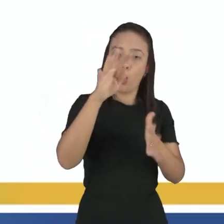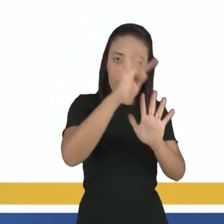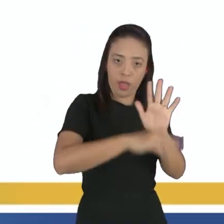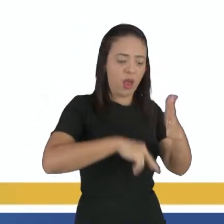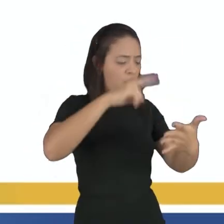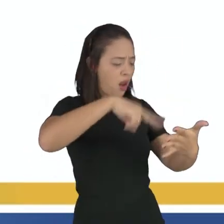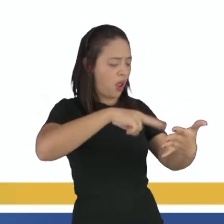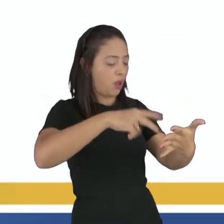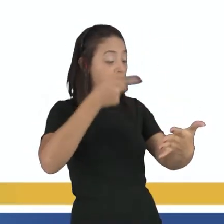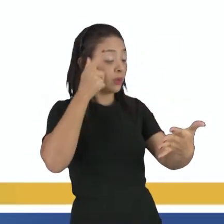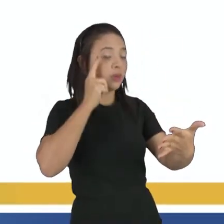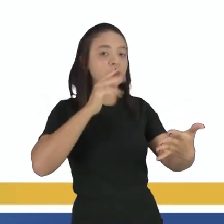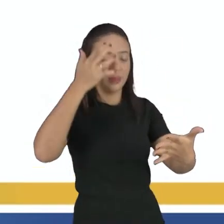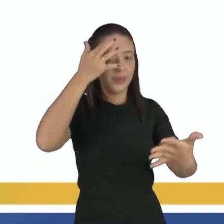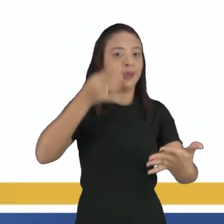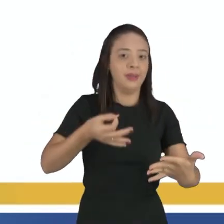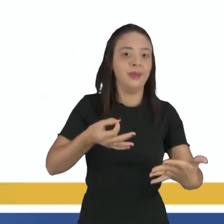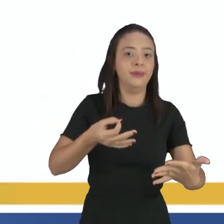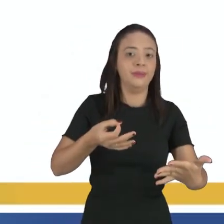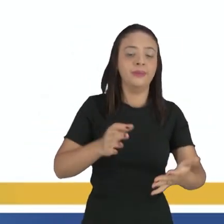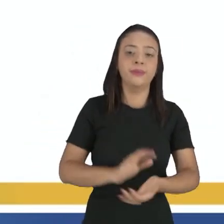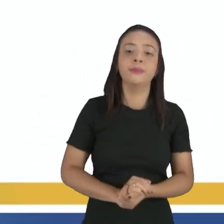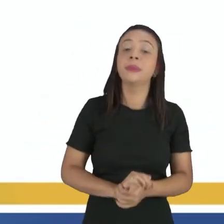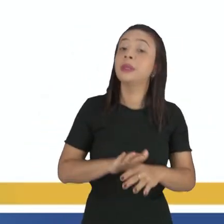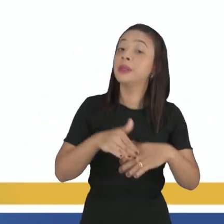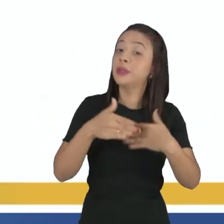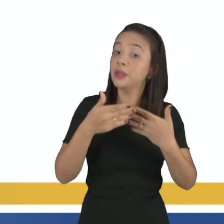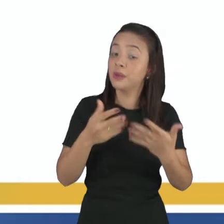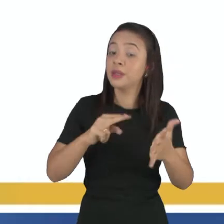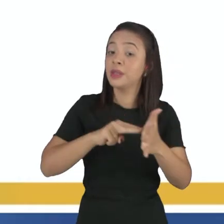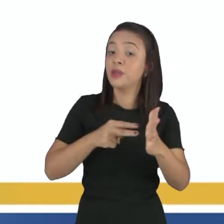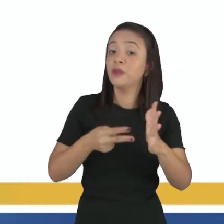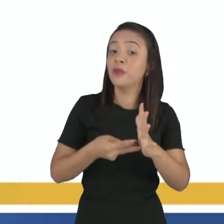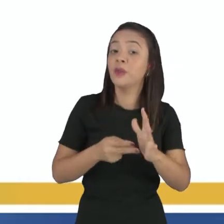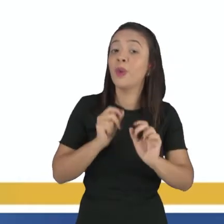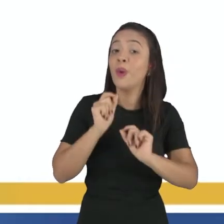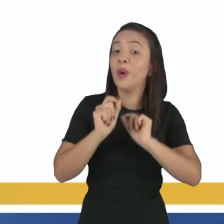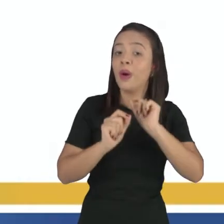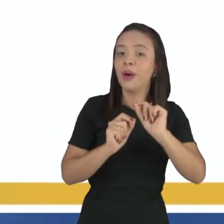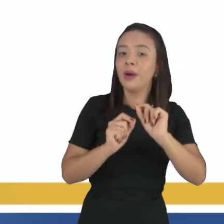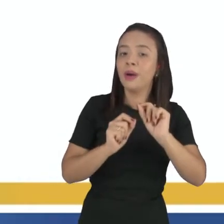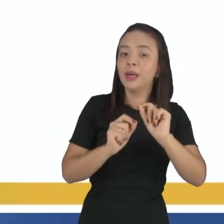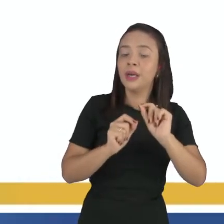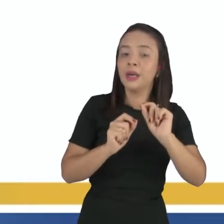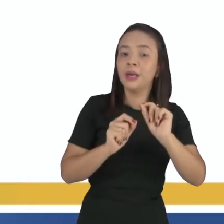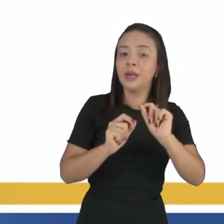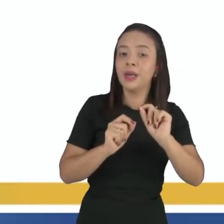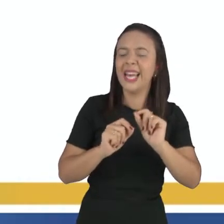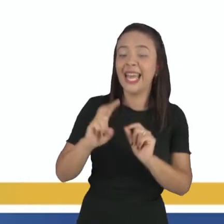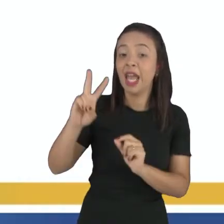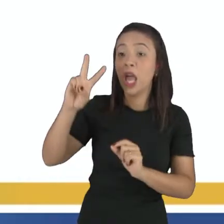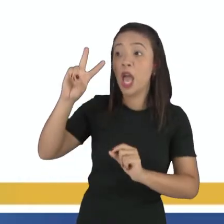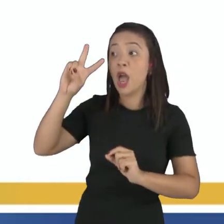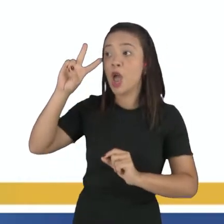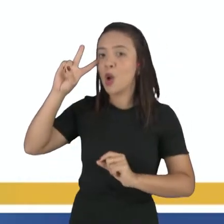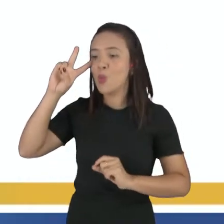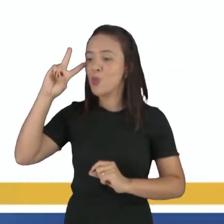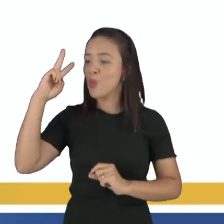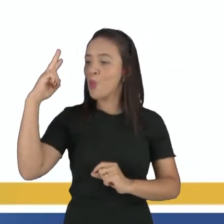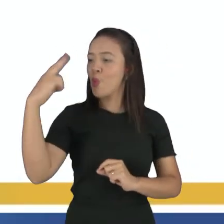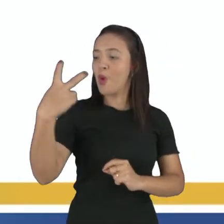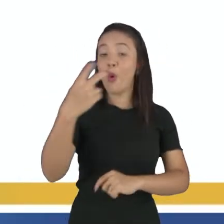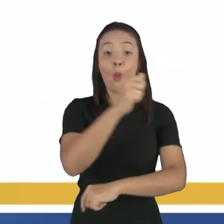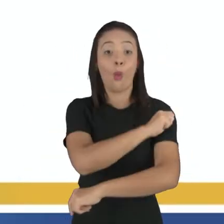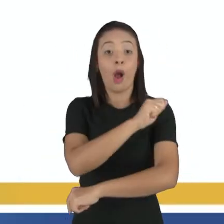então trata-se portanto do reconhecimento da parte do aluno do